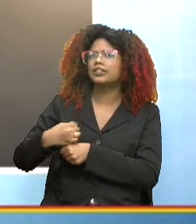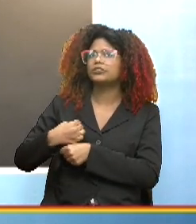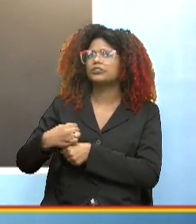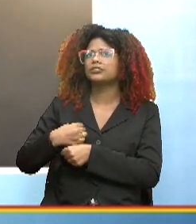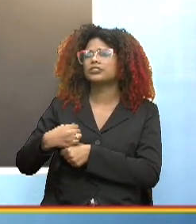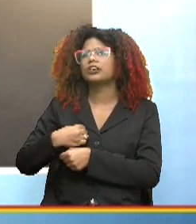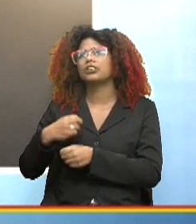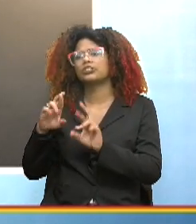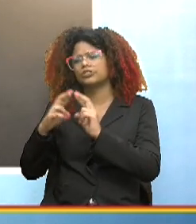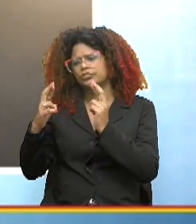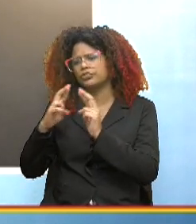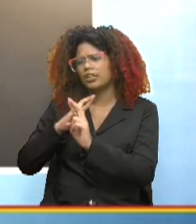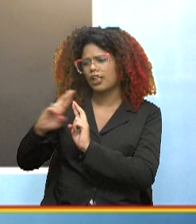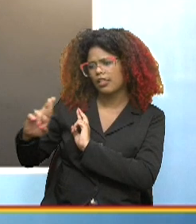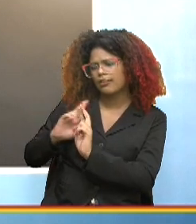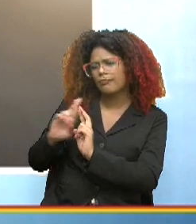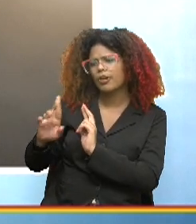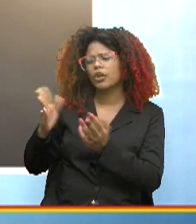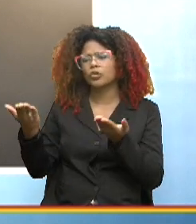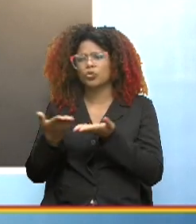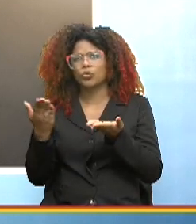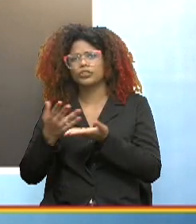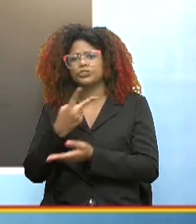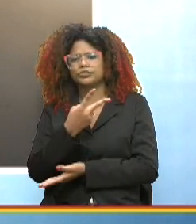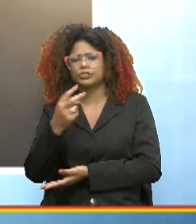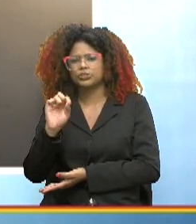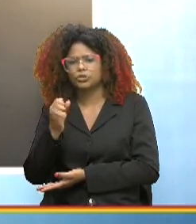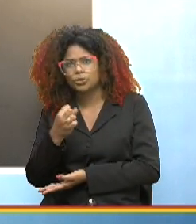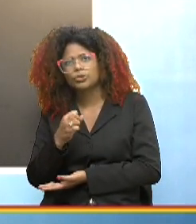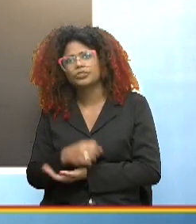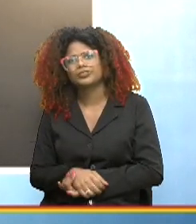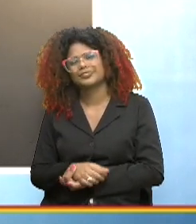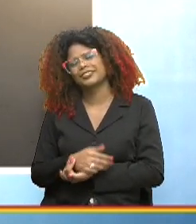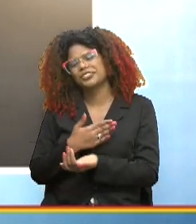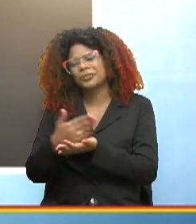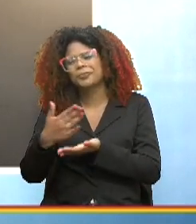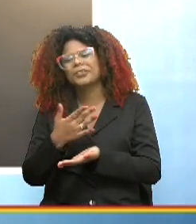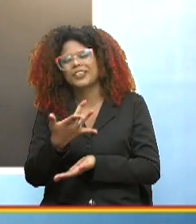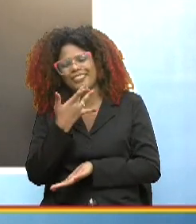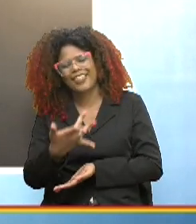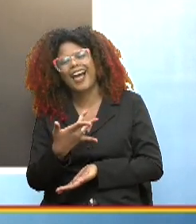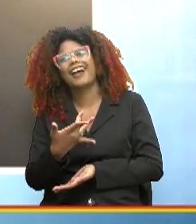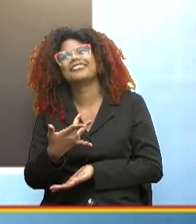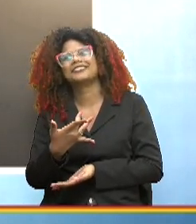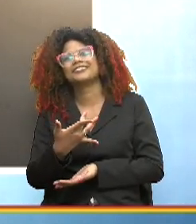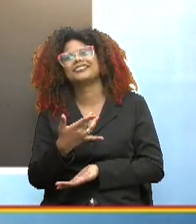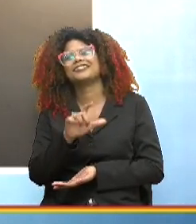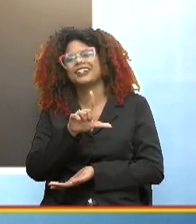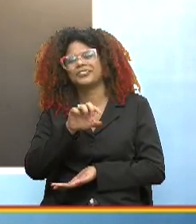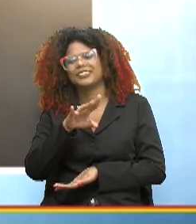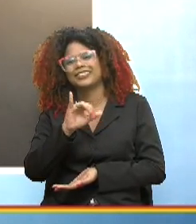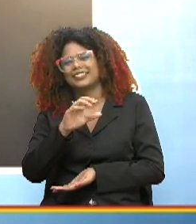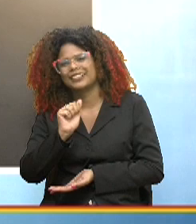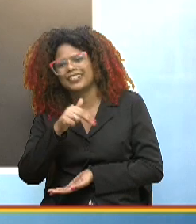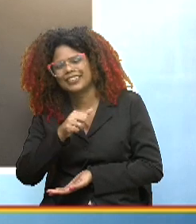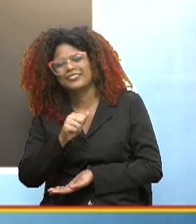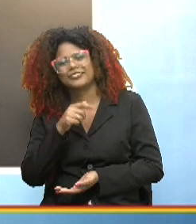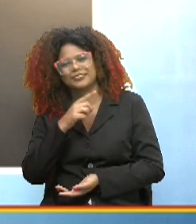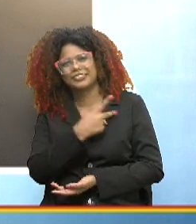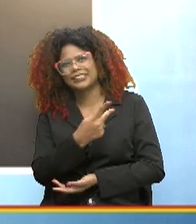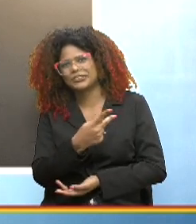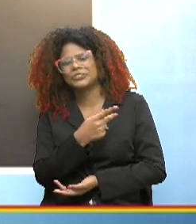relacionamento hoje a gente tem 28 a gente começou tarde tá Luciana vocês começaram mais cedo